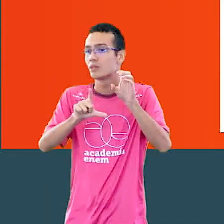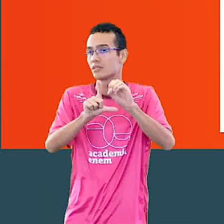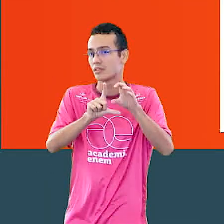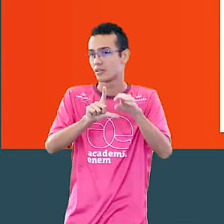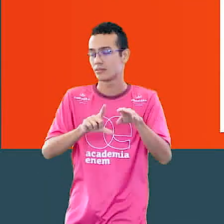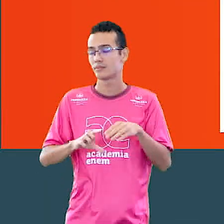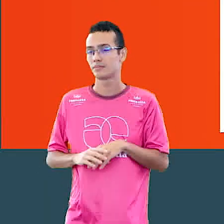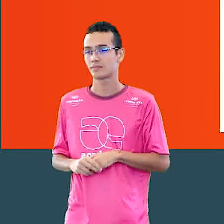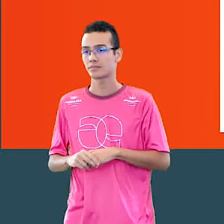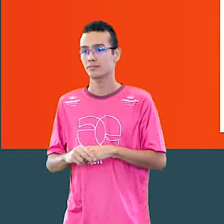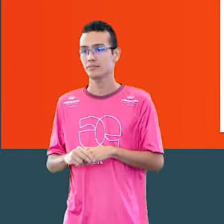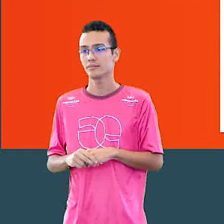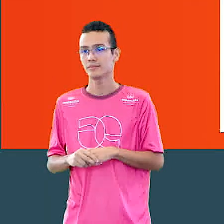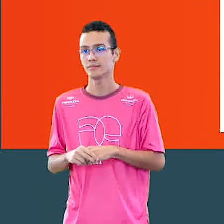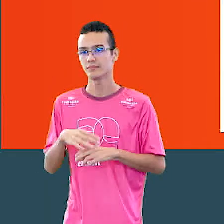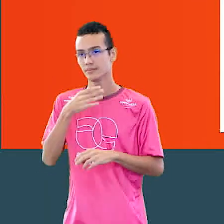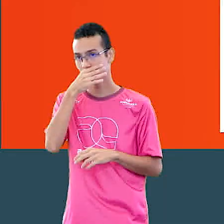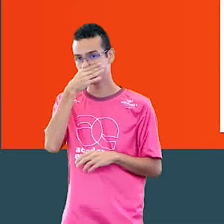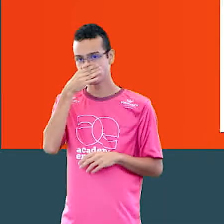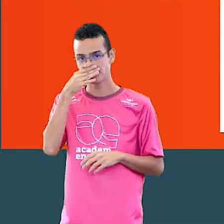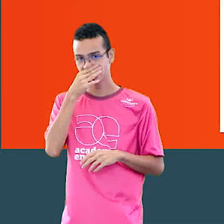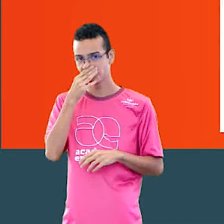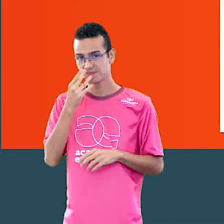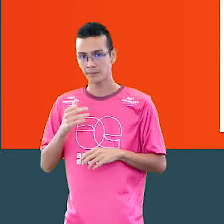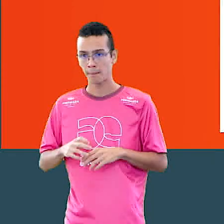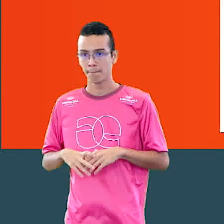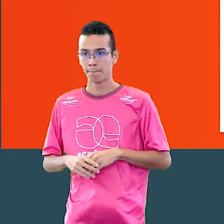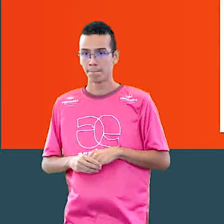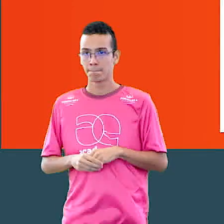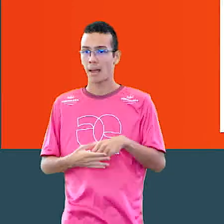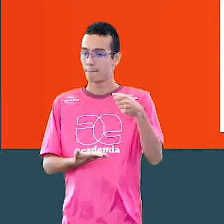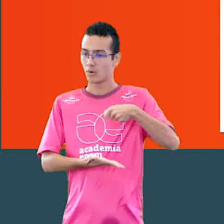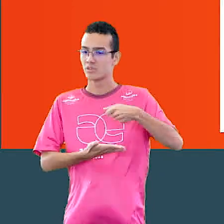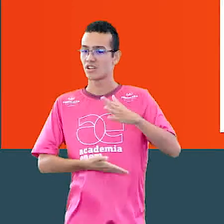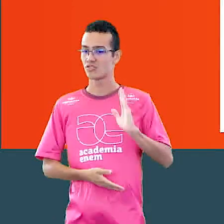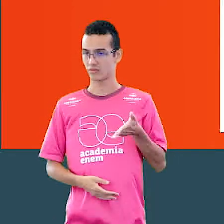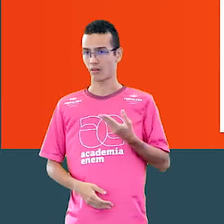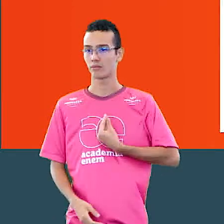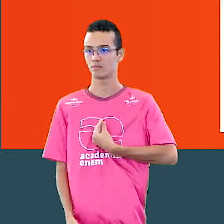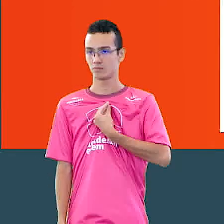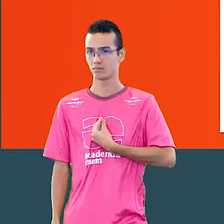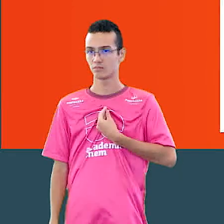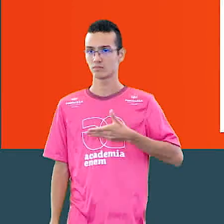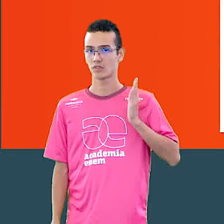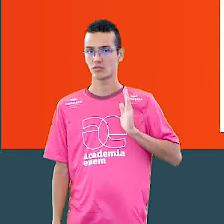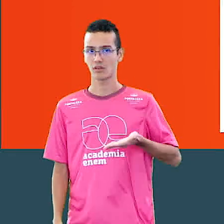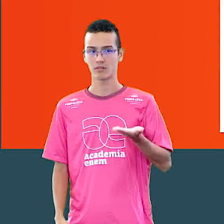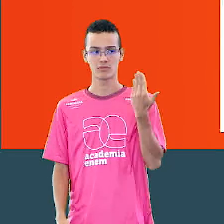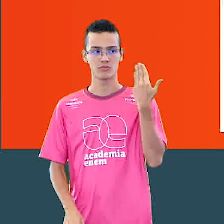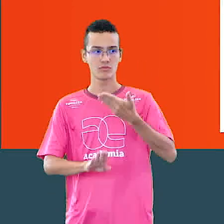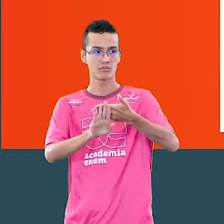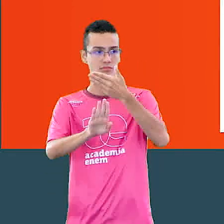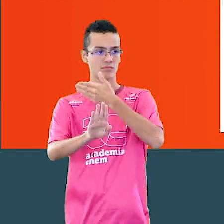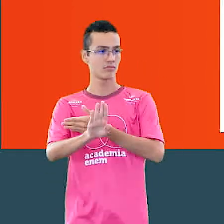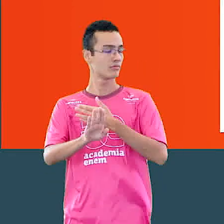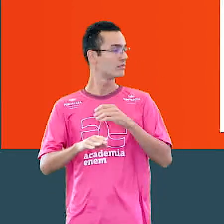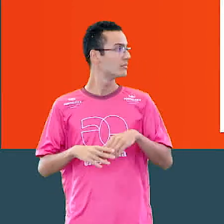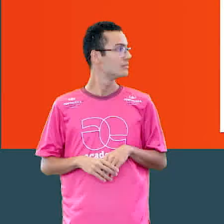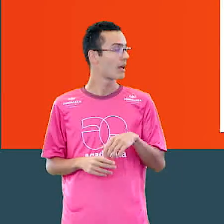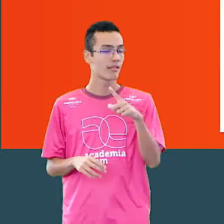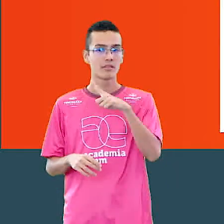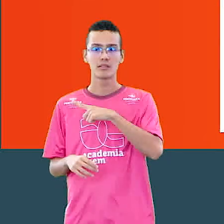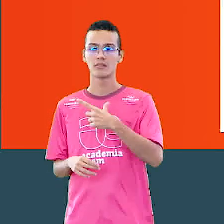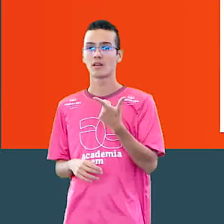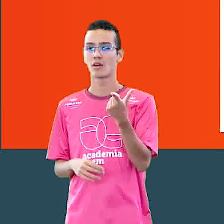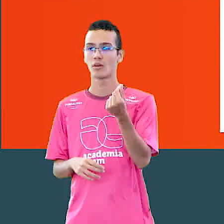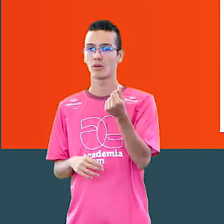de meia, aí batizaram de pé de meia, mas essa bolsa já existia, certo? Então, como é? Ela tem um valor